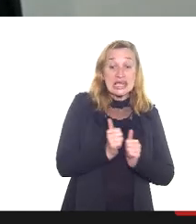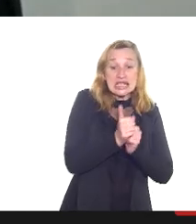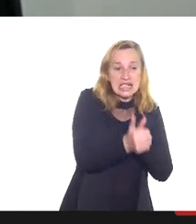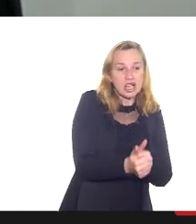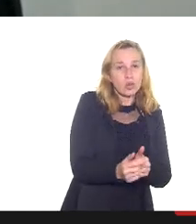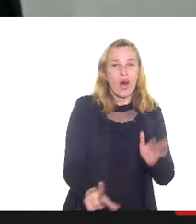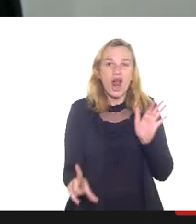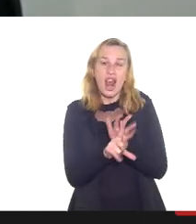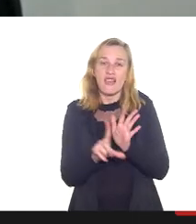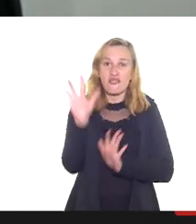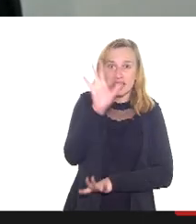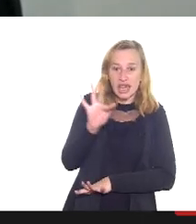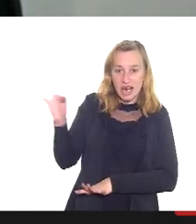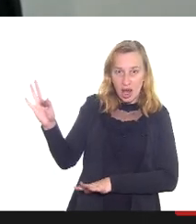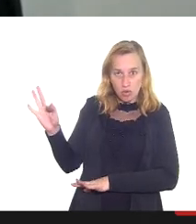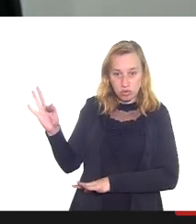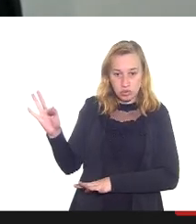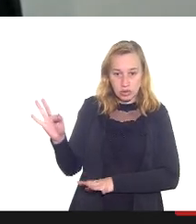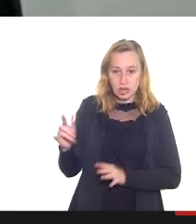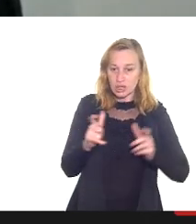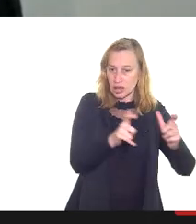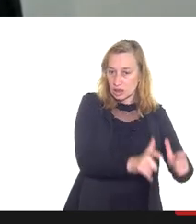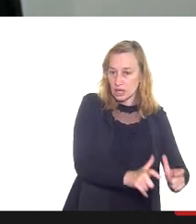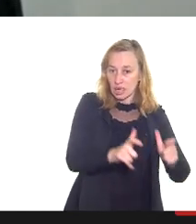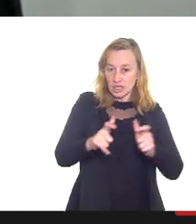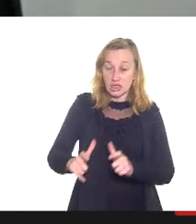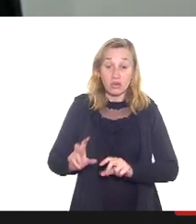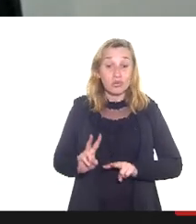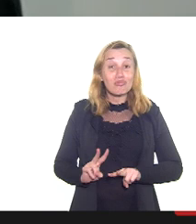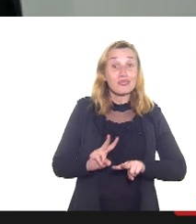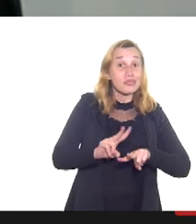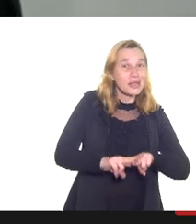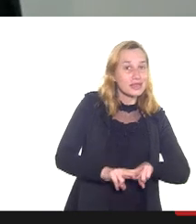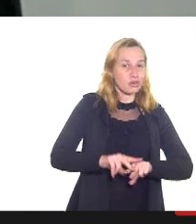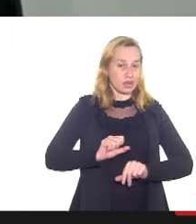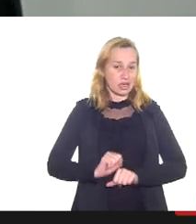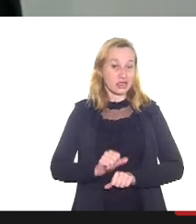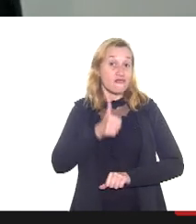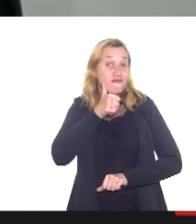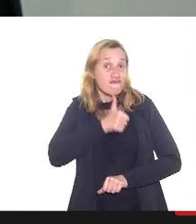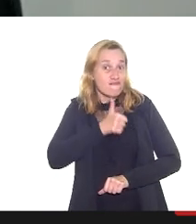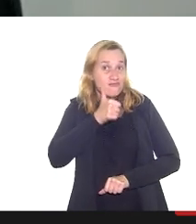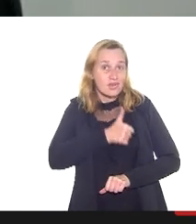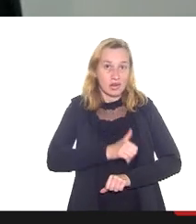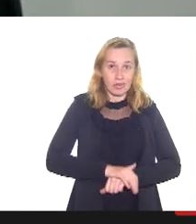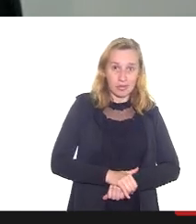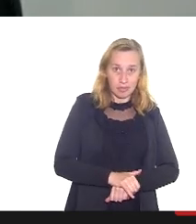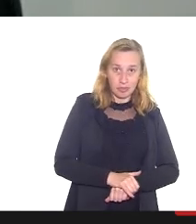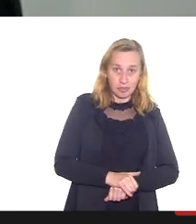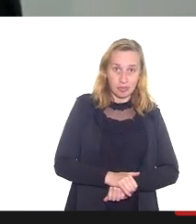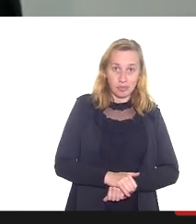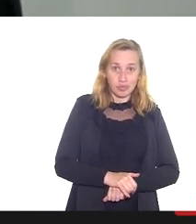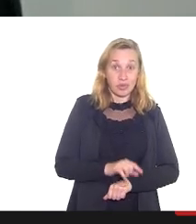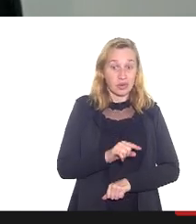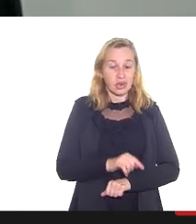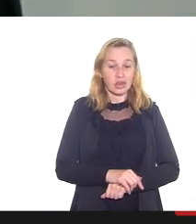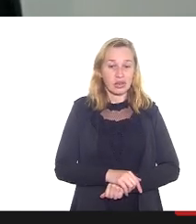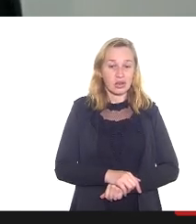federal, nas unidades prisionais femininas, elas